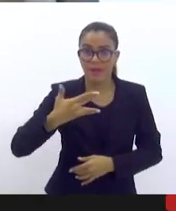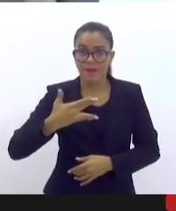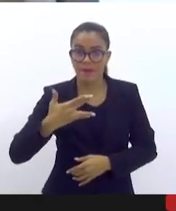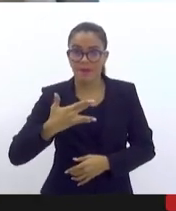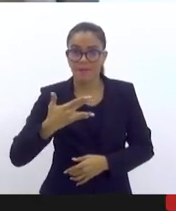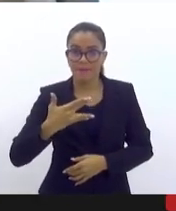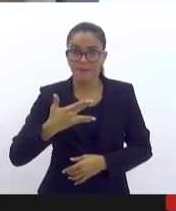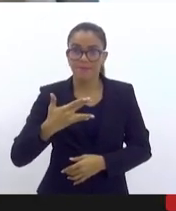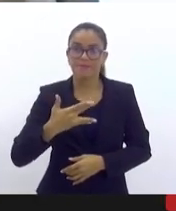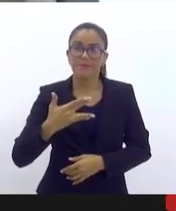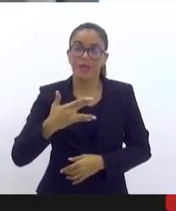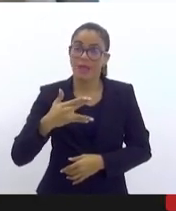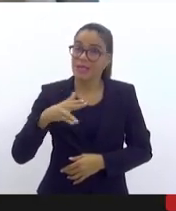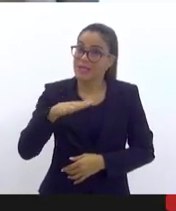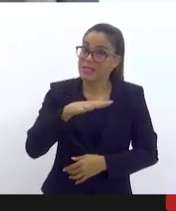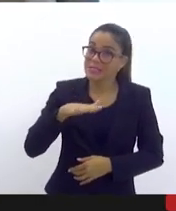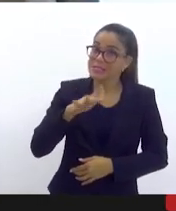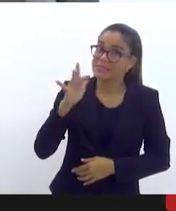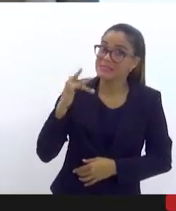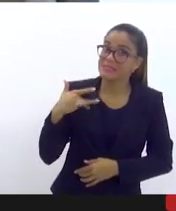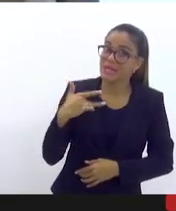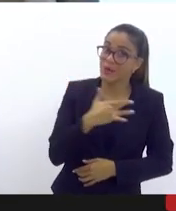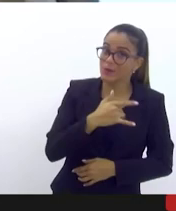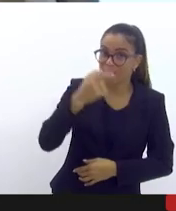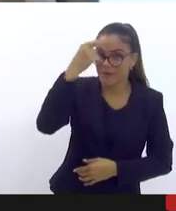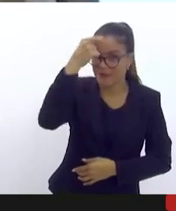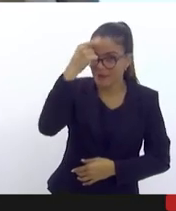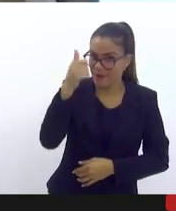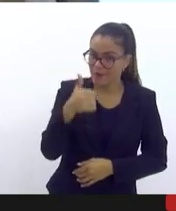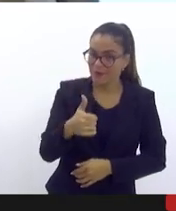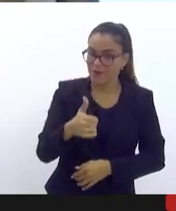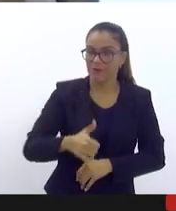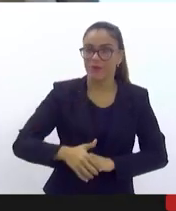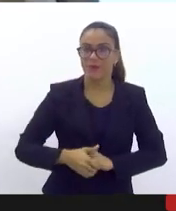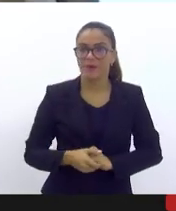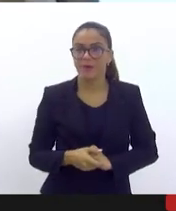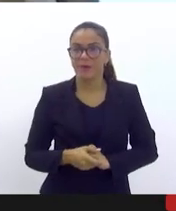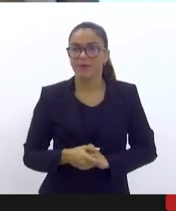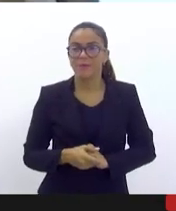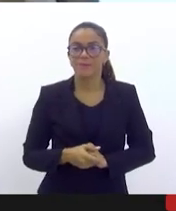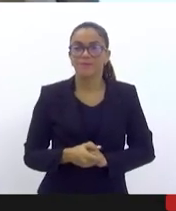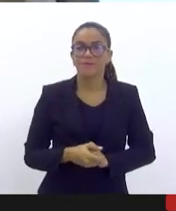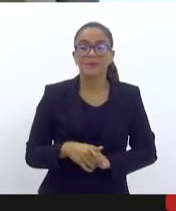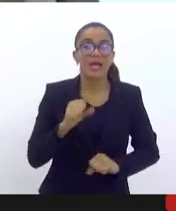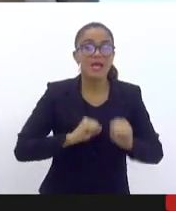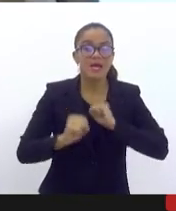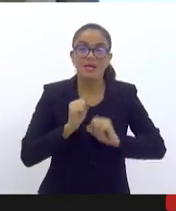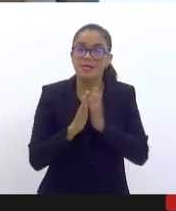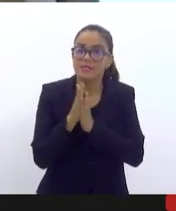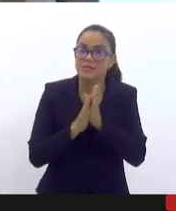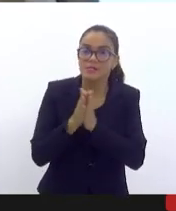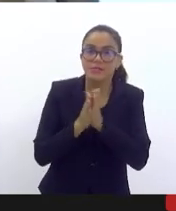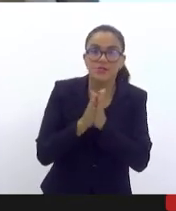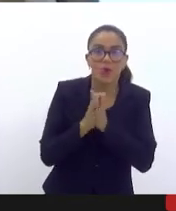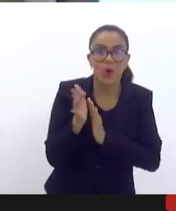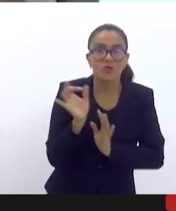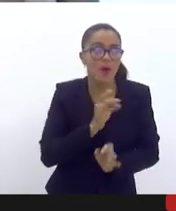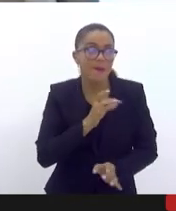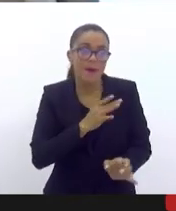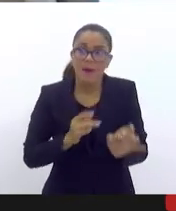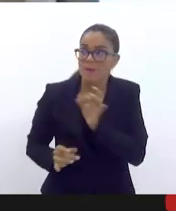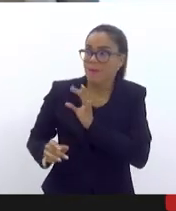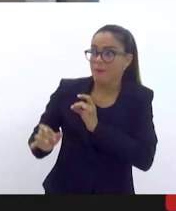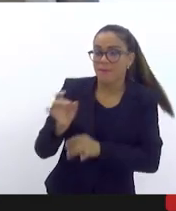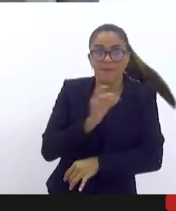quais podem ser de saúde mental né gente transtornos ansiosos e de pânico são quadros